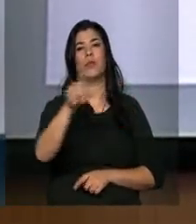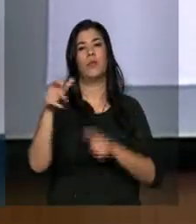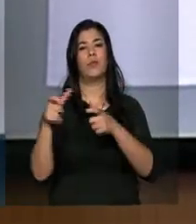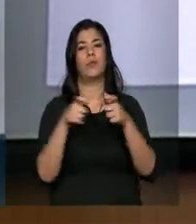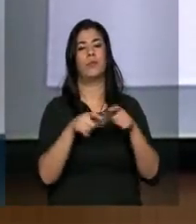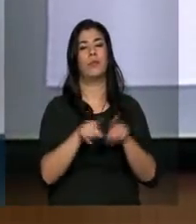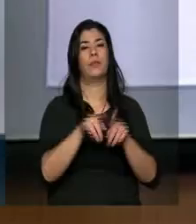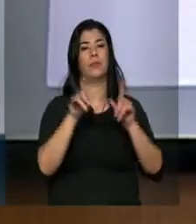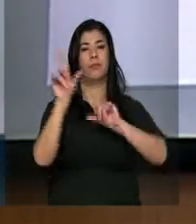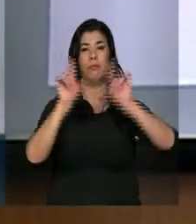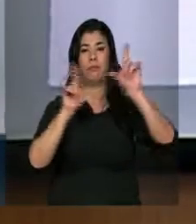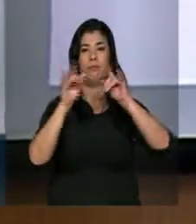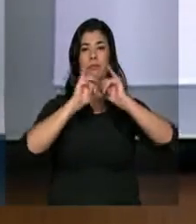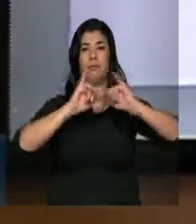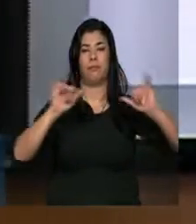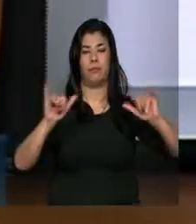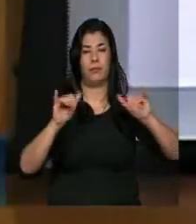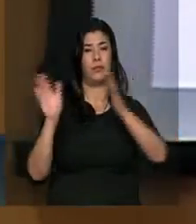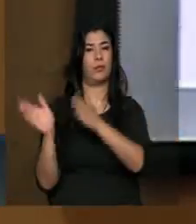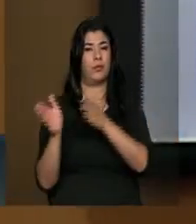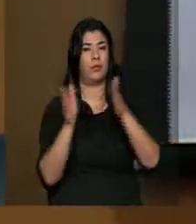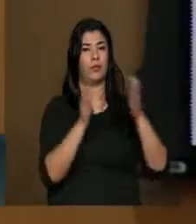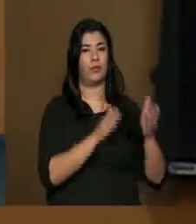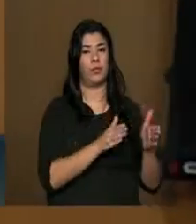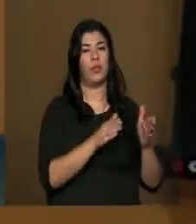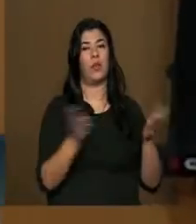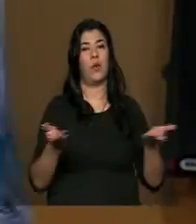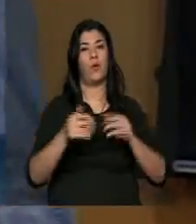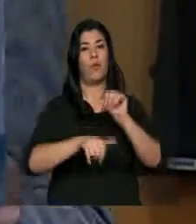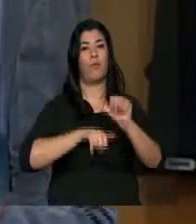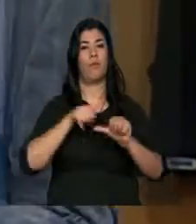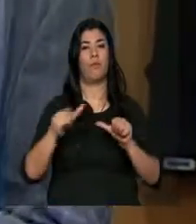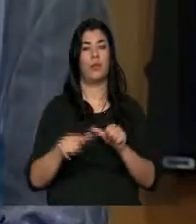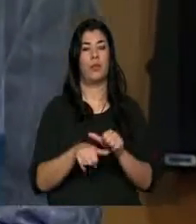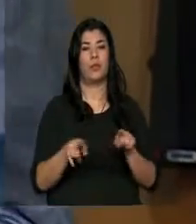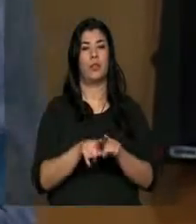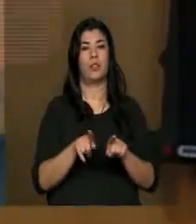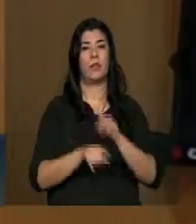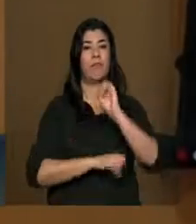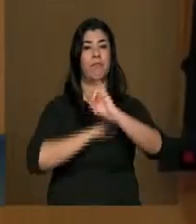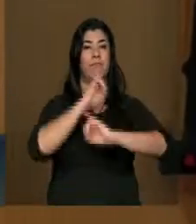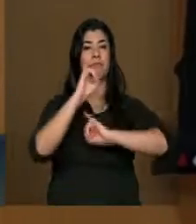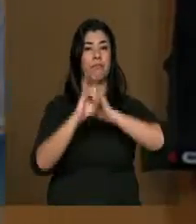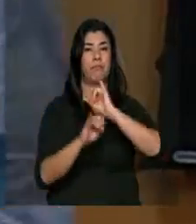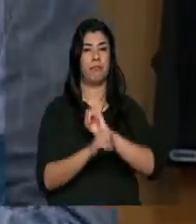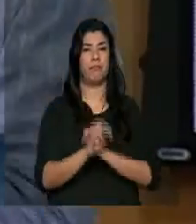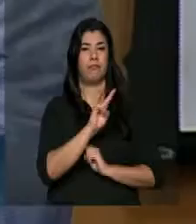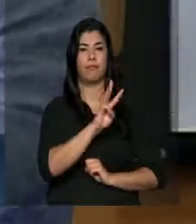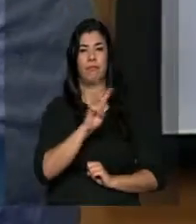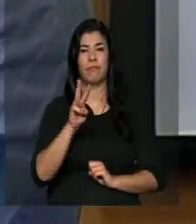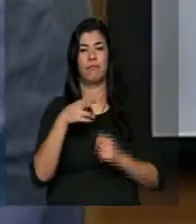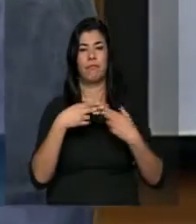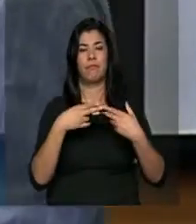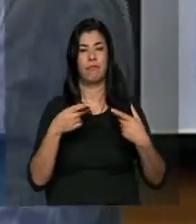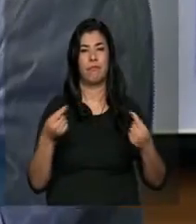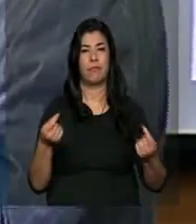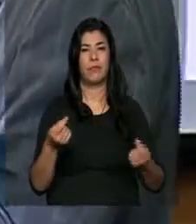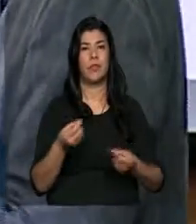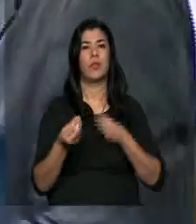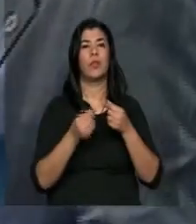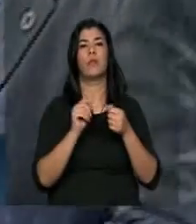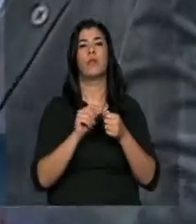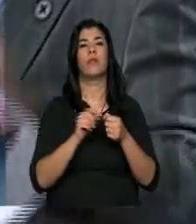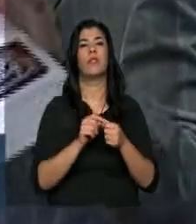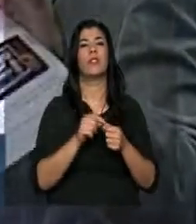ela tem um foco muito forte digital. A gente, na mídia digital, a gente está buscando especificamente